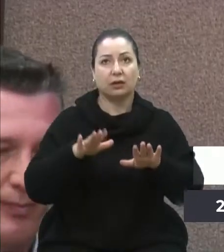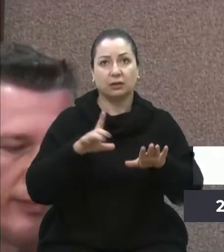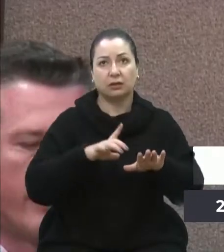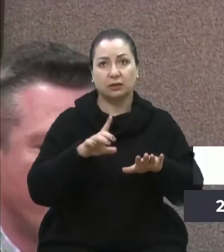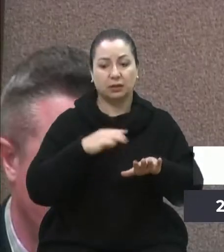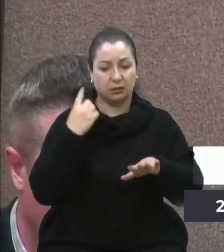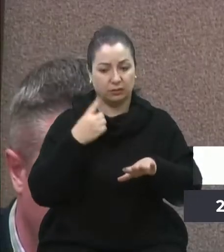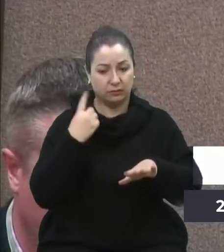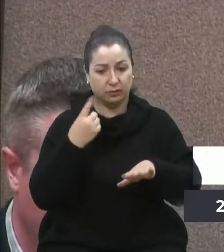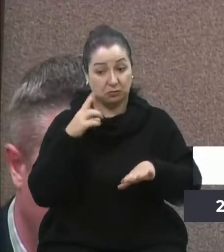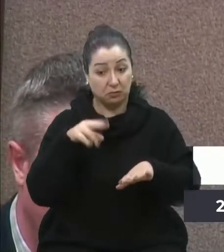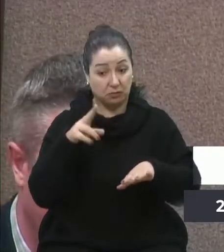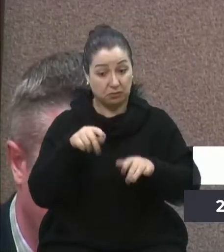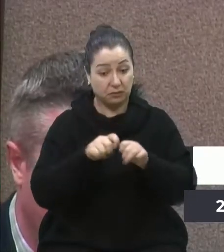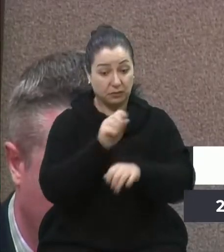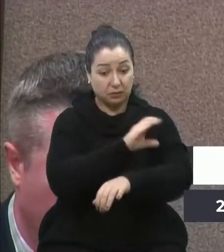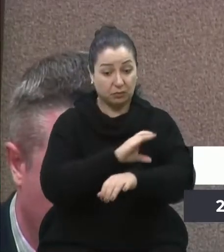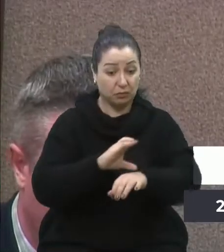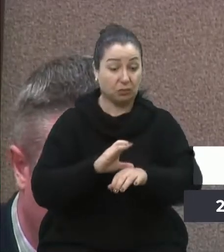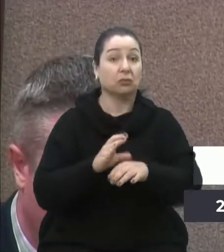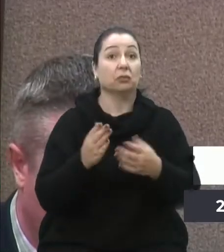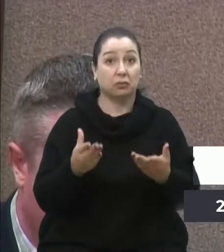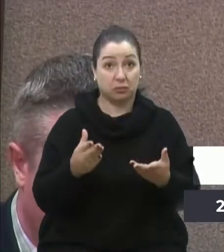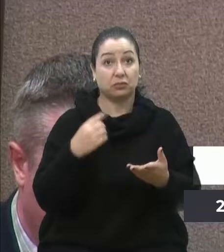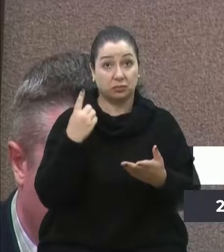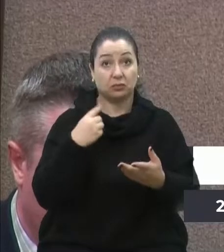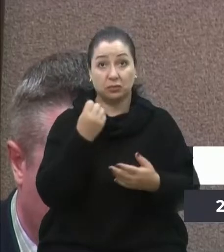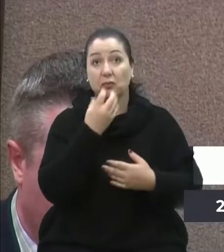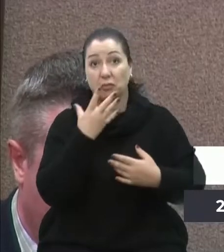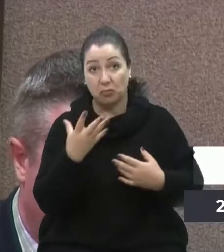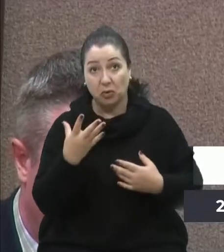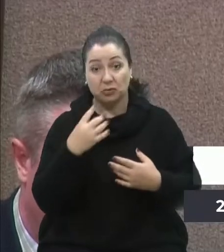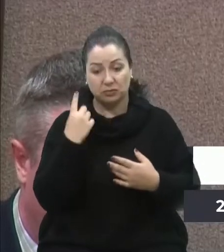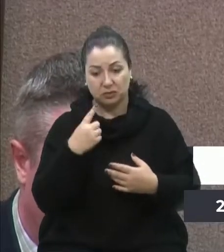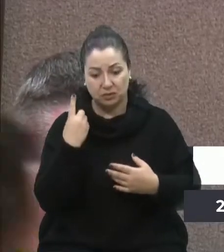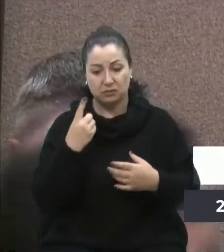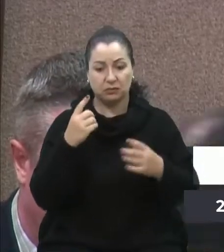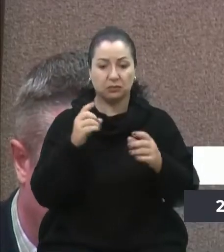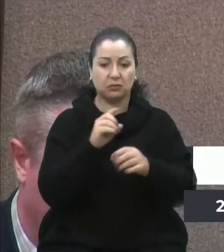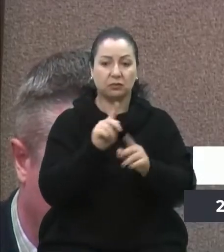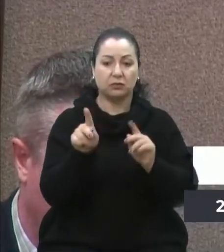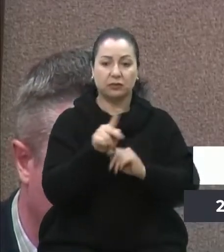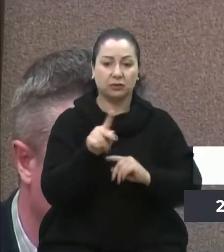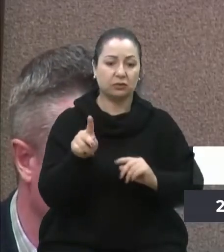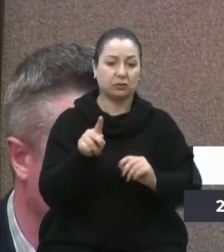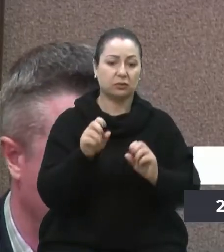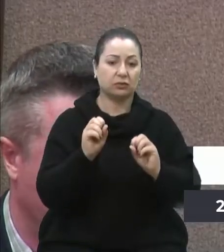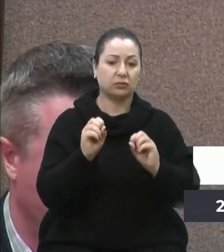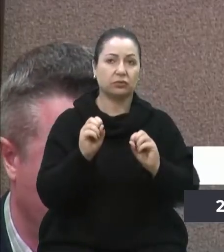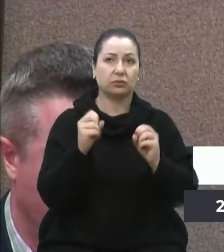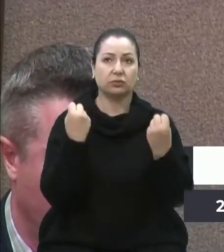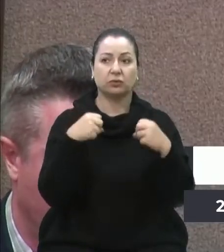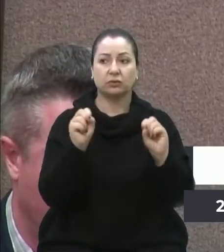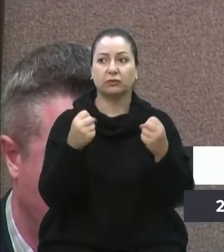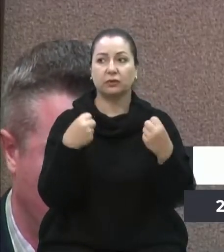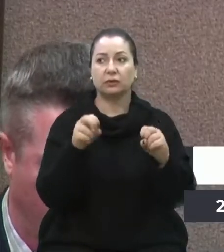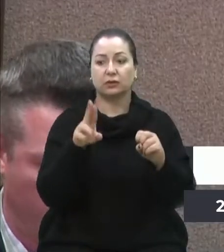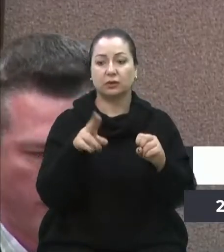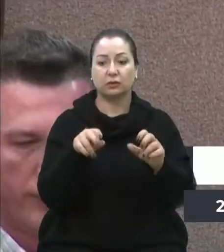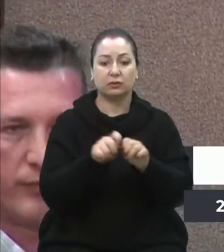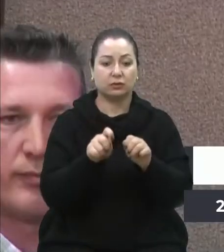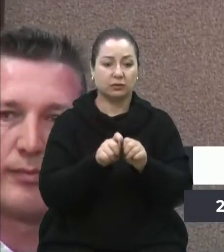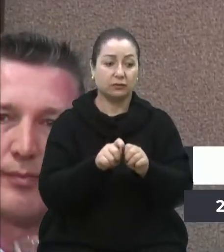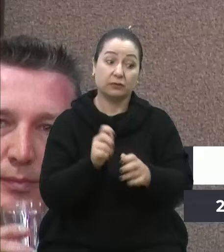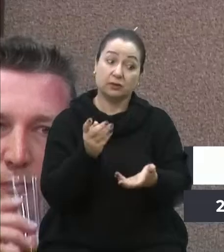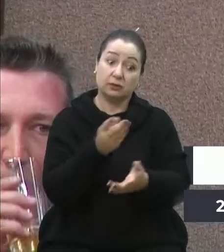ótimos advogados, professores de educação física que nunca cursaram a faculdade, são ótimos. Mas, meu Deus, será que não vale a pena a gente